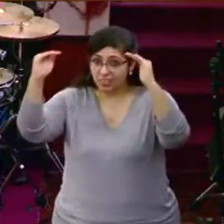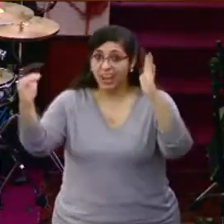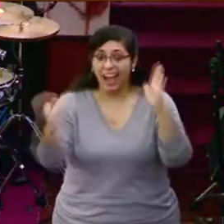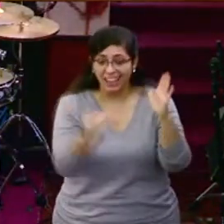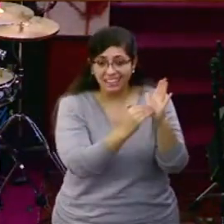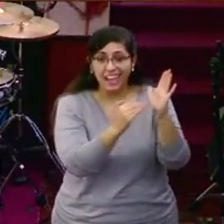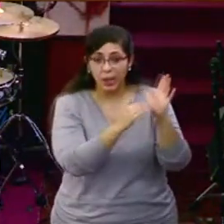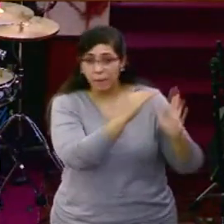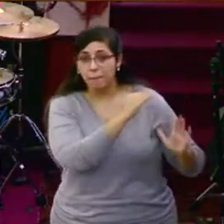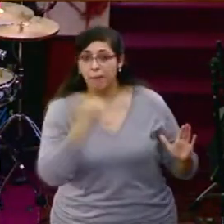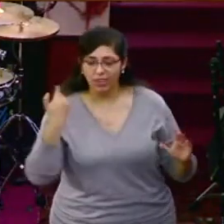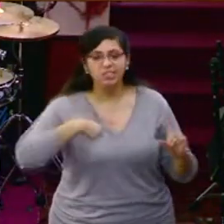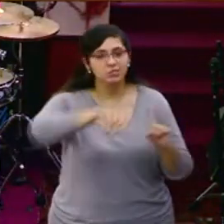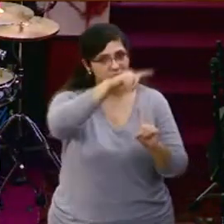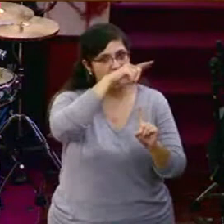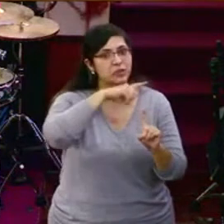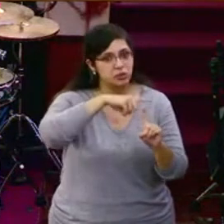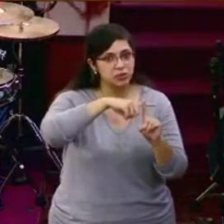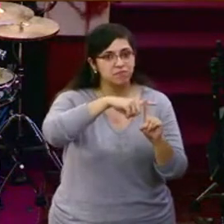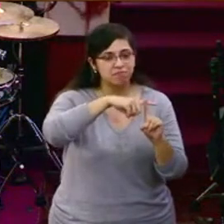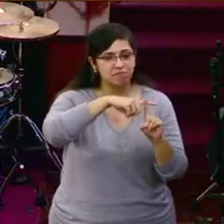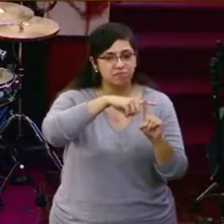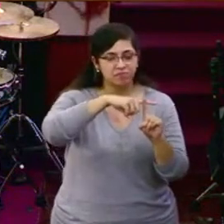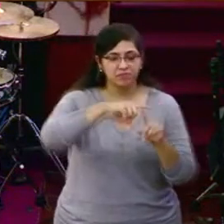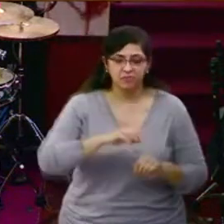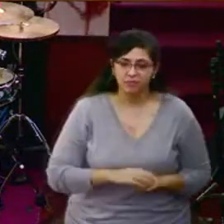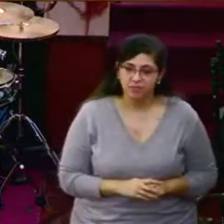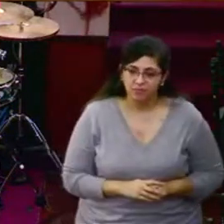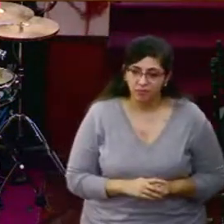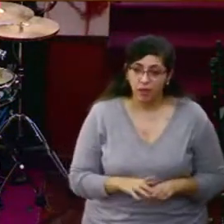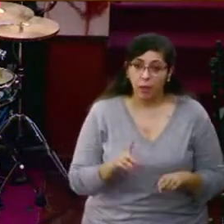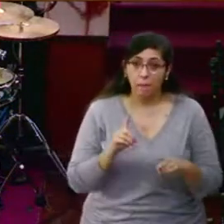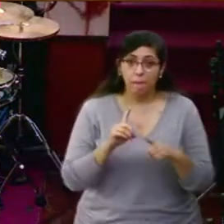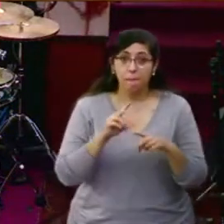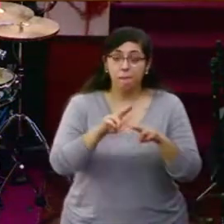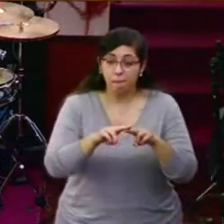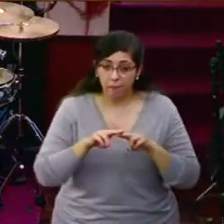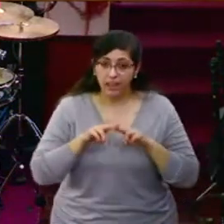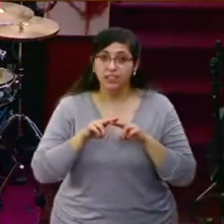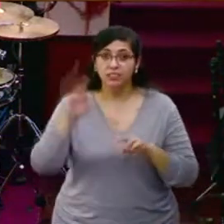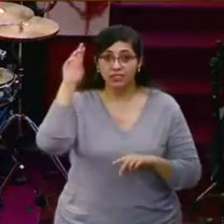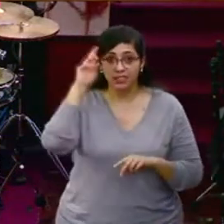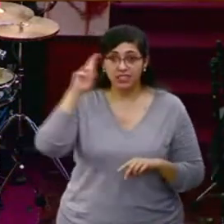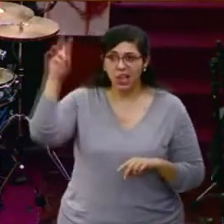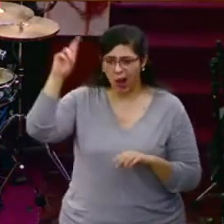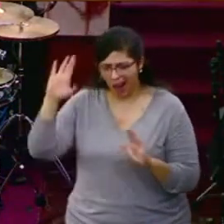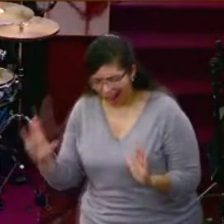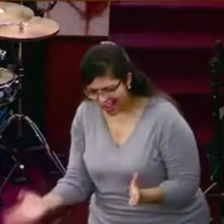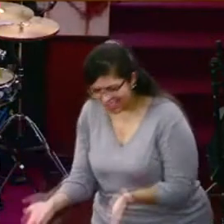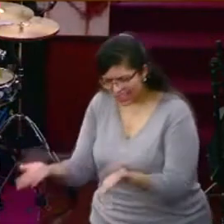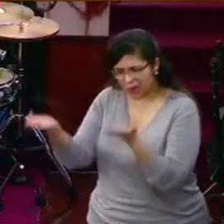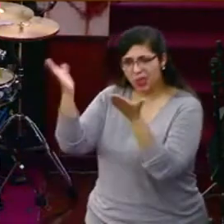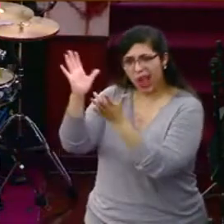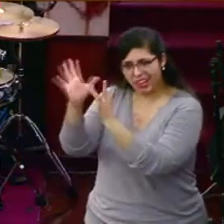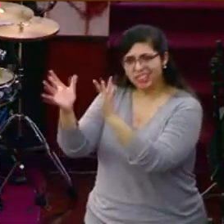e morte de cruz pelo que e aí vem a outra e pelo que também deus o exaltou sobremaneira